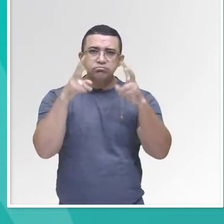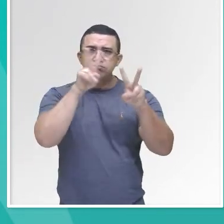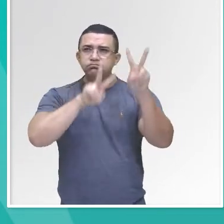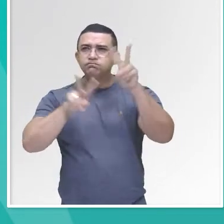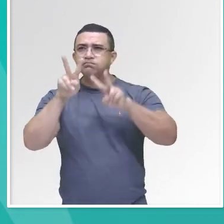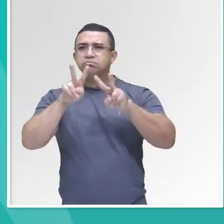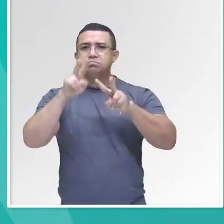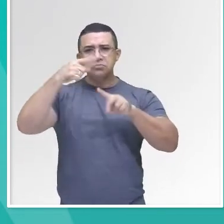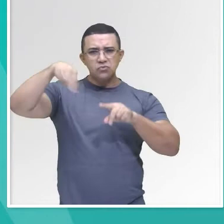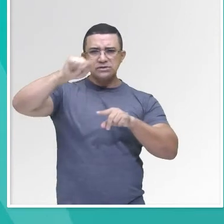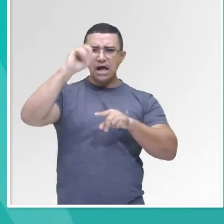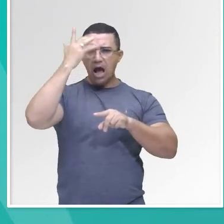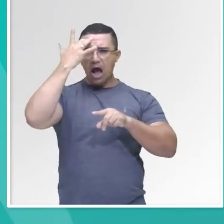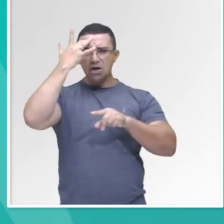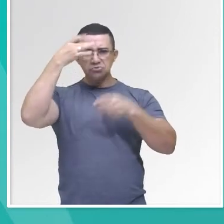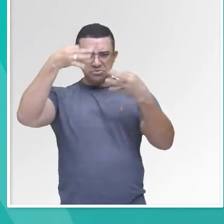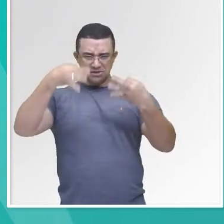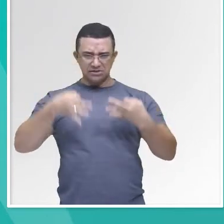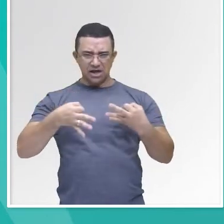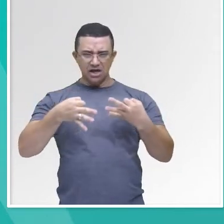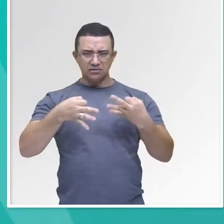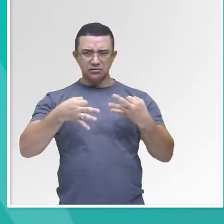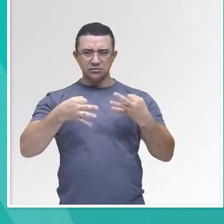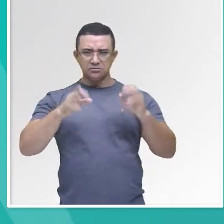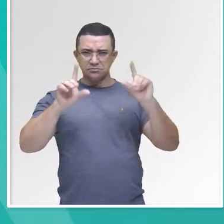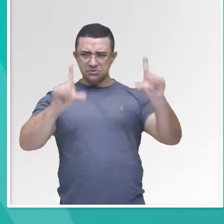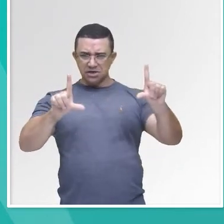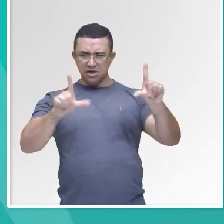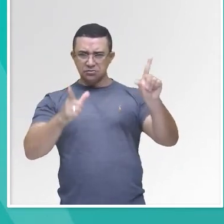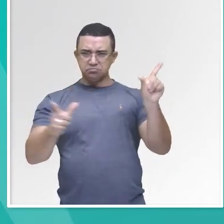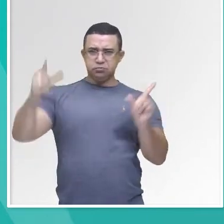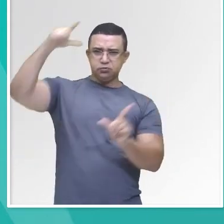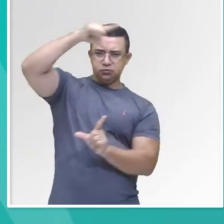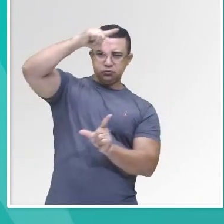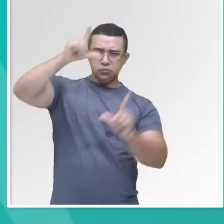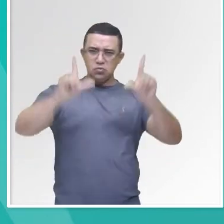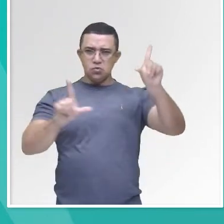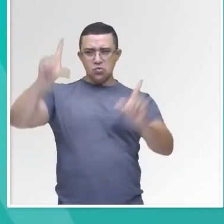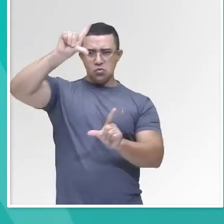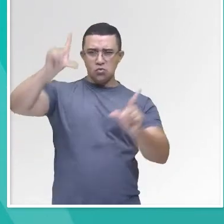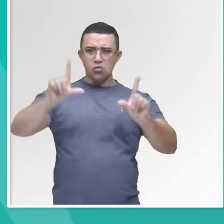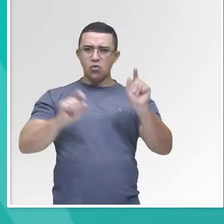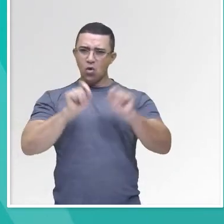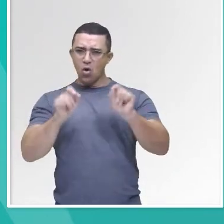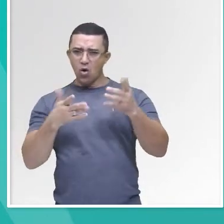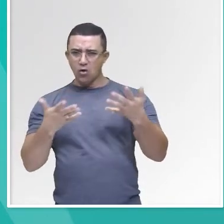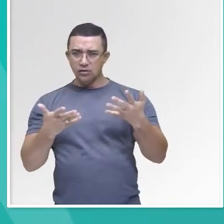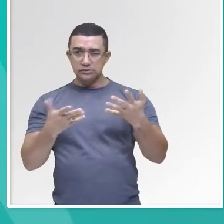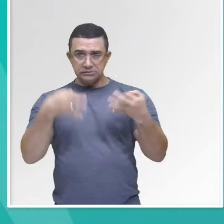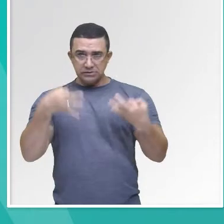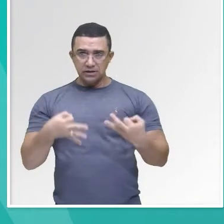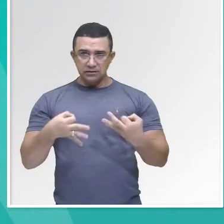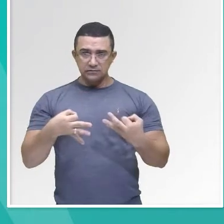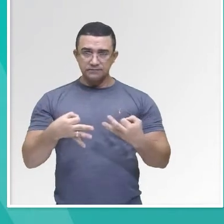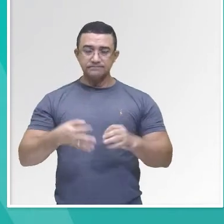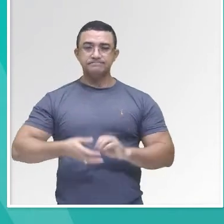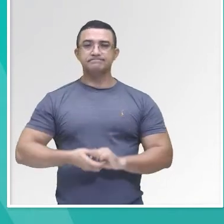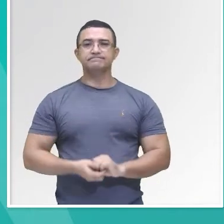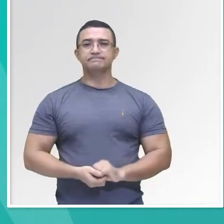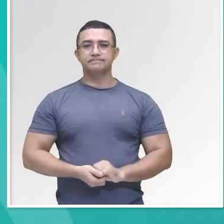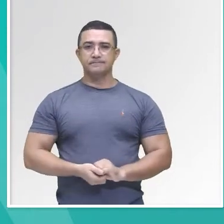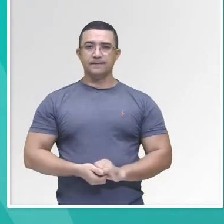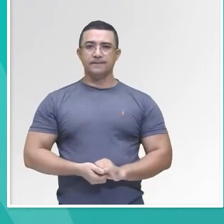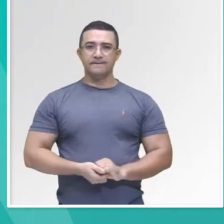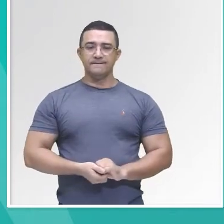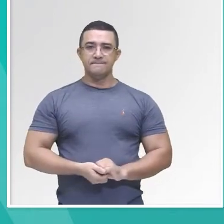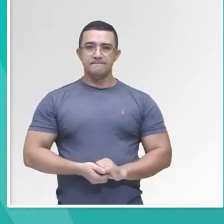vocês acham? Escrevam aí no chat para mim. Então, de acordo com o que eu falei a vocês, o tabuleiro ele